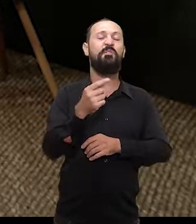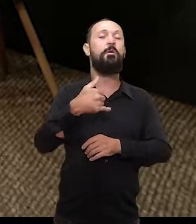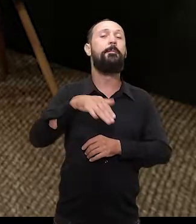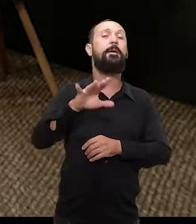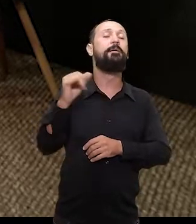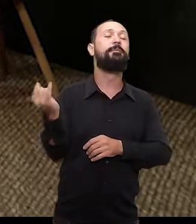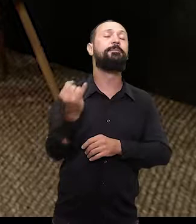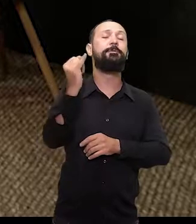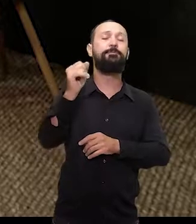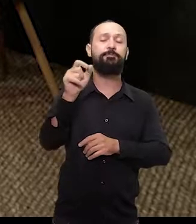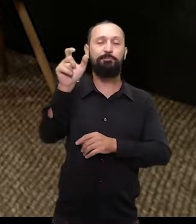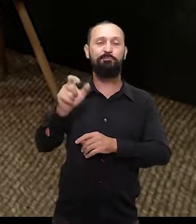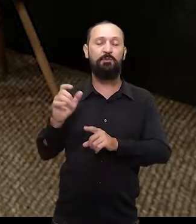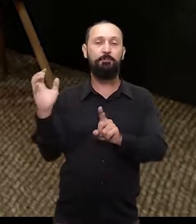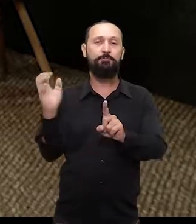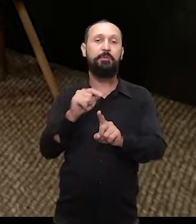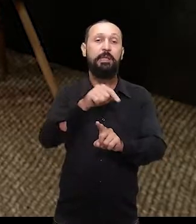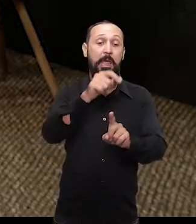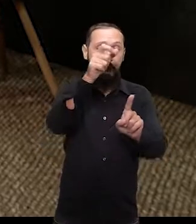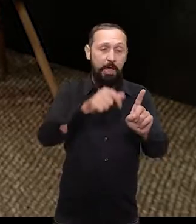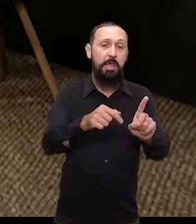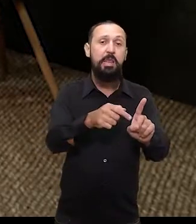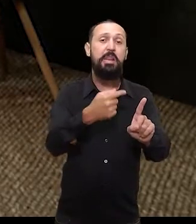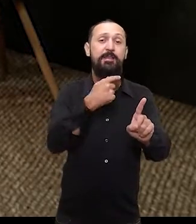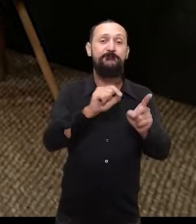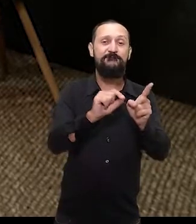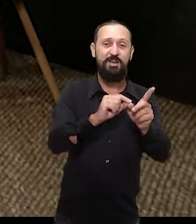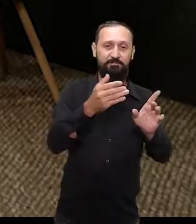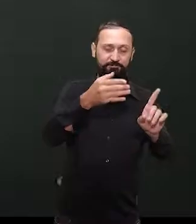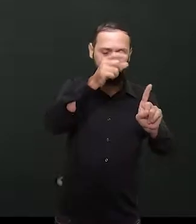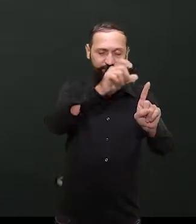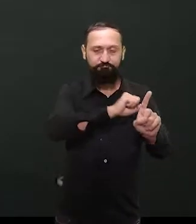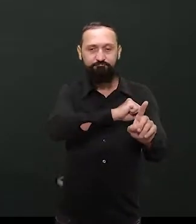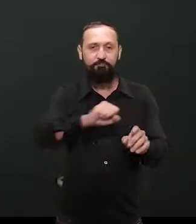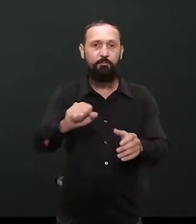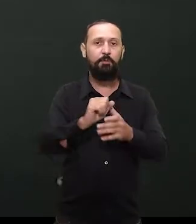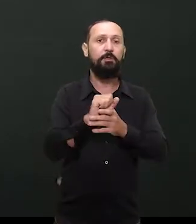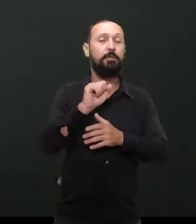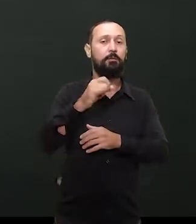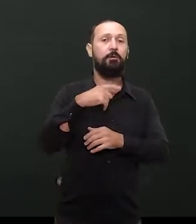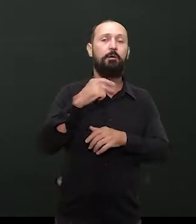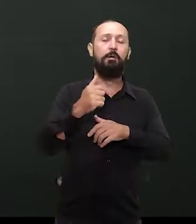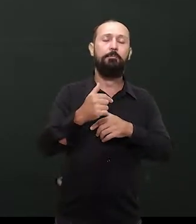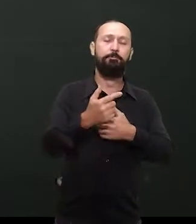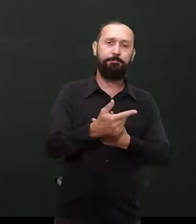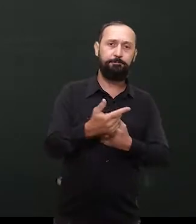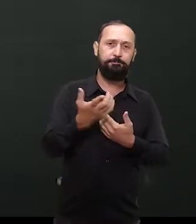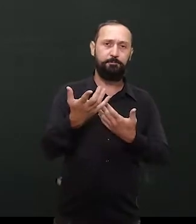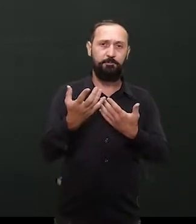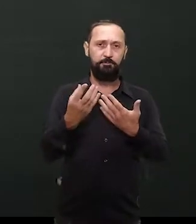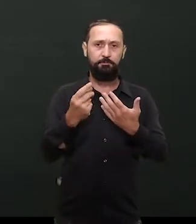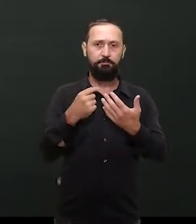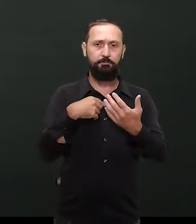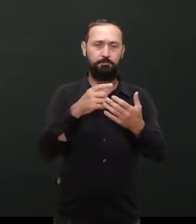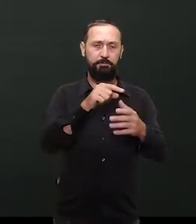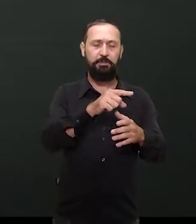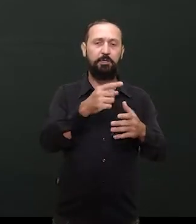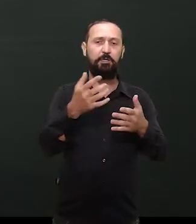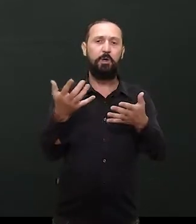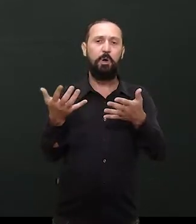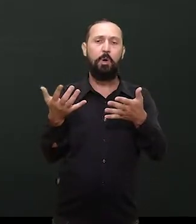a principal causa que o próprio agressor um professor se trabalhado se